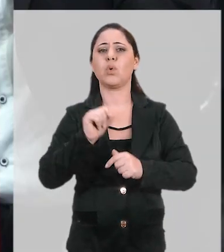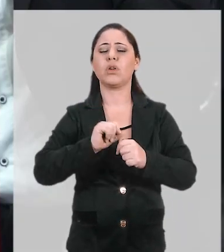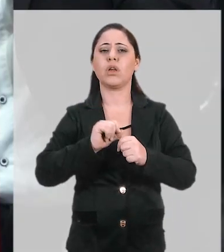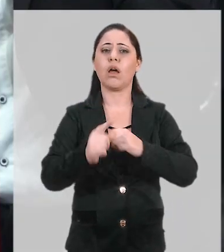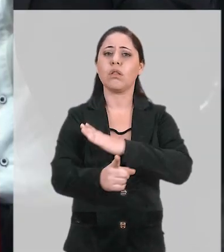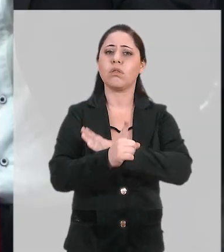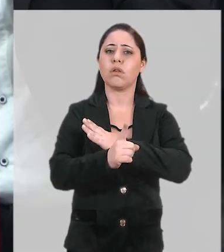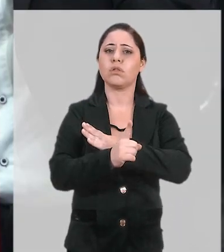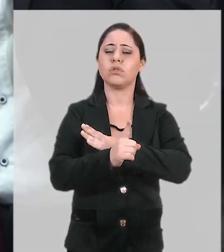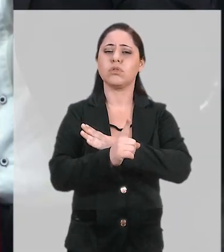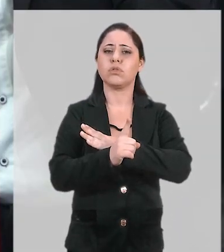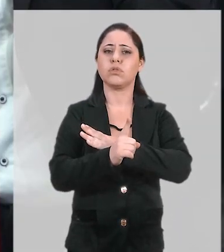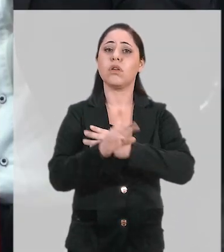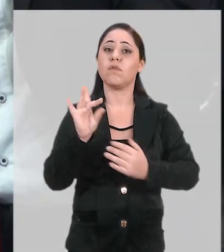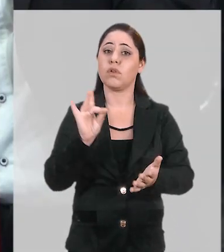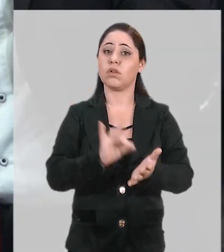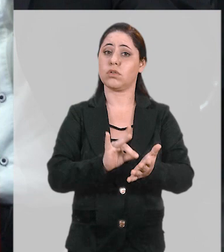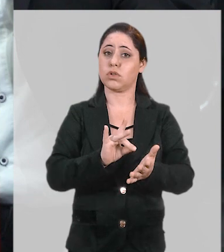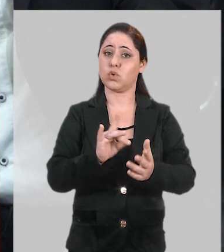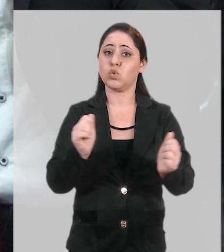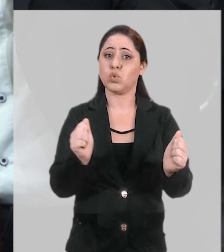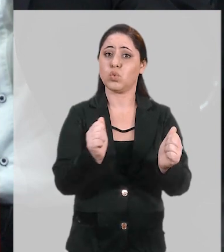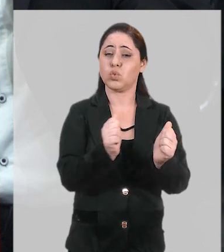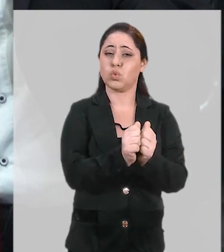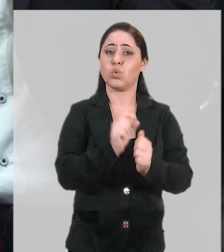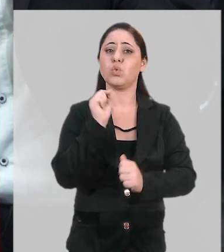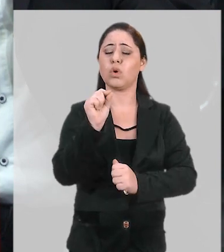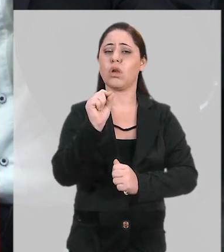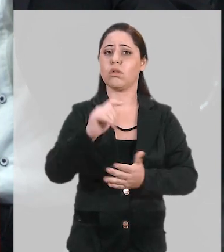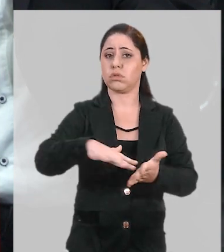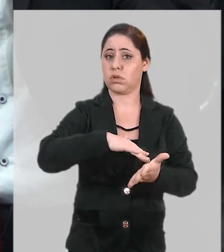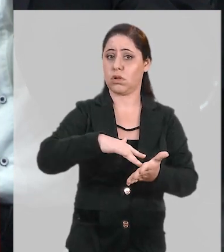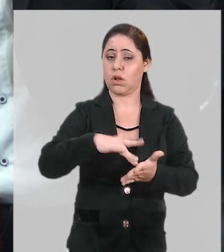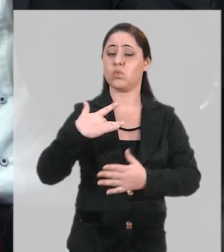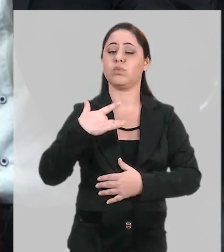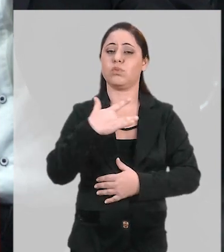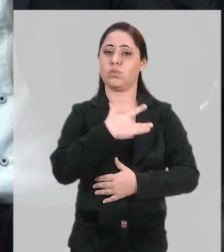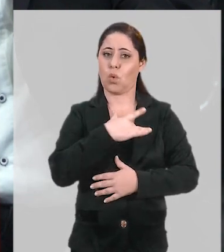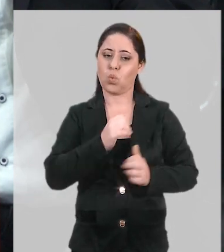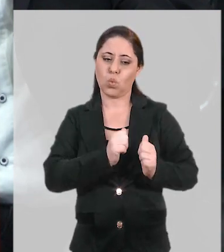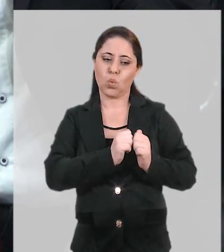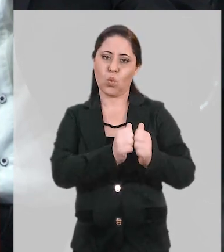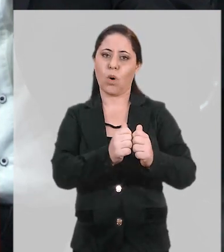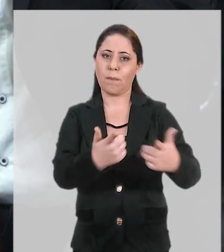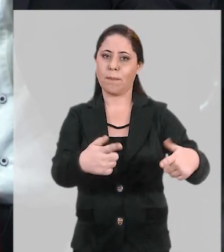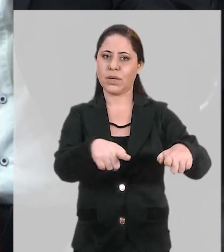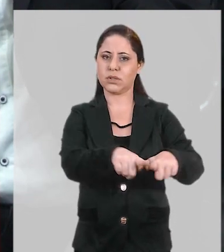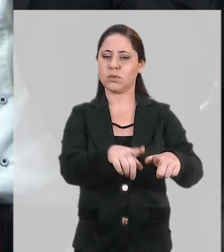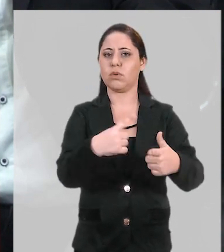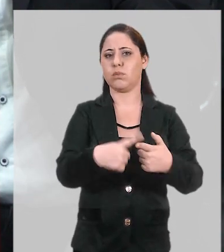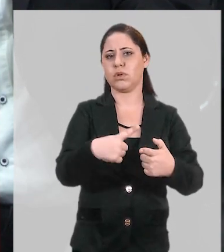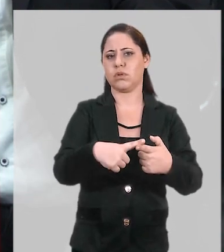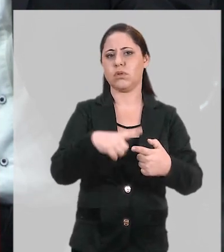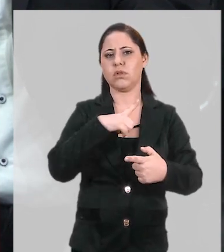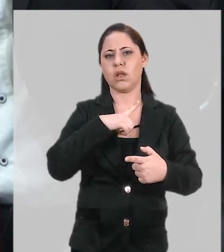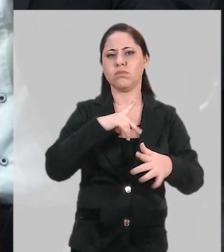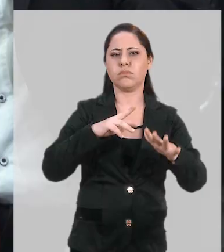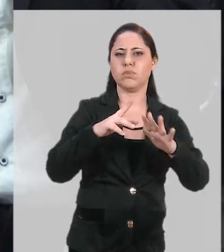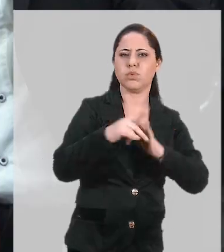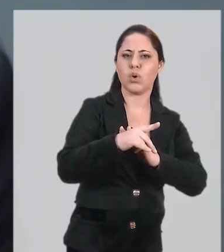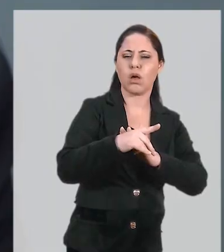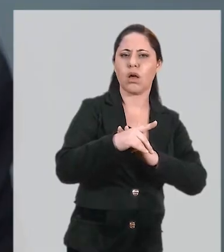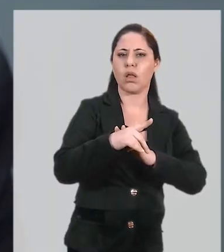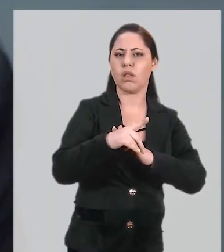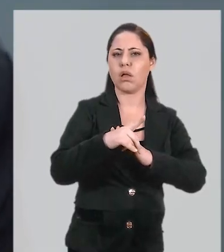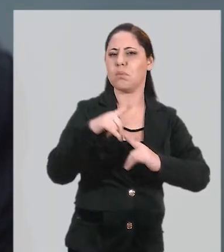na verdade, e eu costumo dizer que ela anda par e passo com a Secretaria de Saúde. Por quê? Porque ela tem todos os